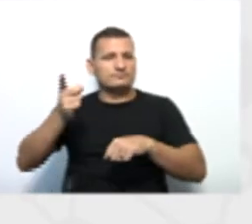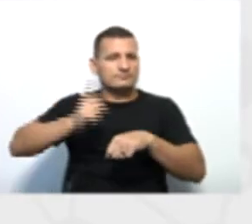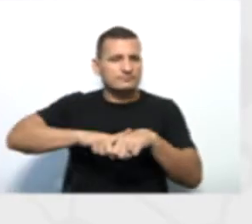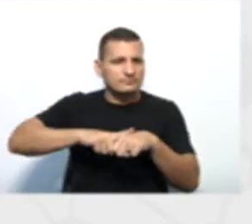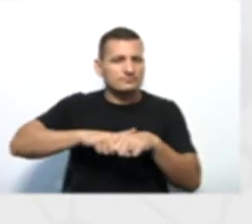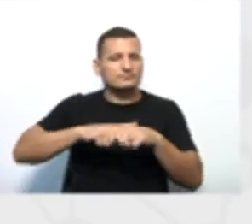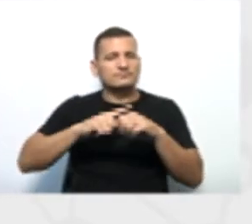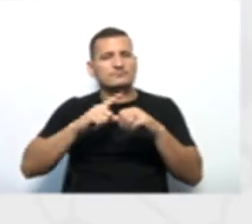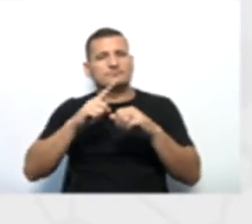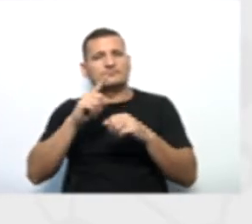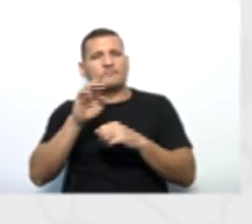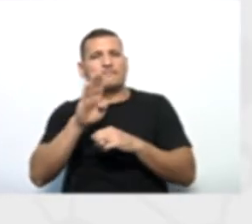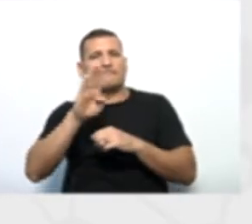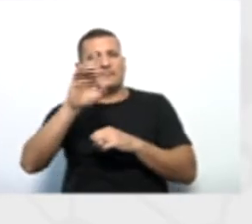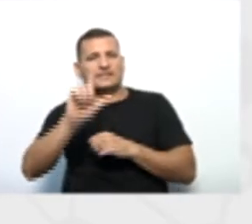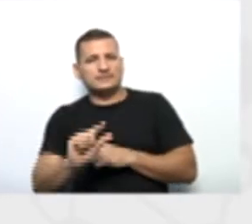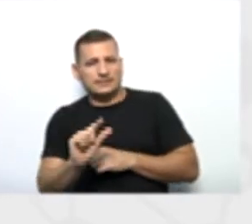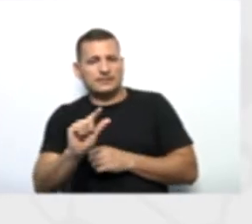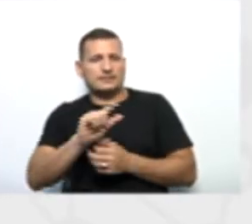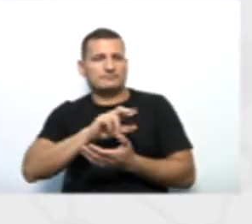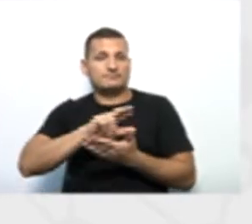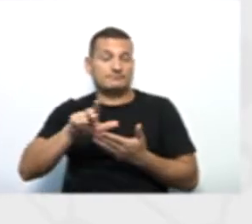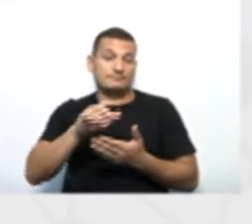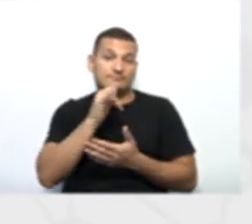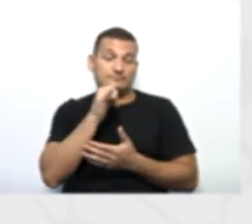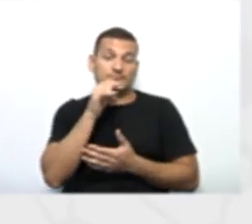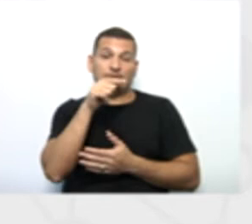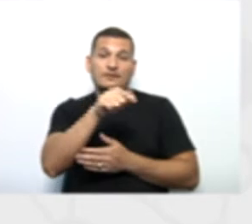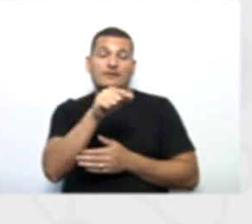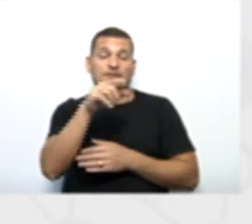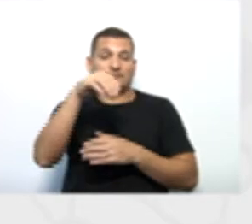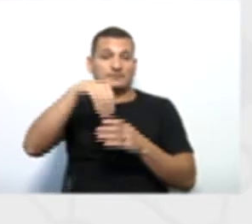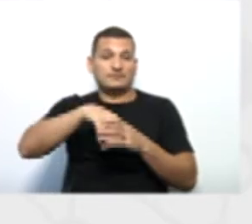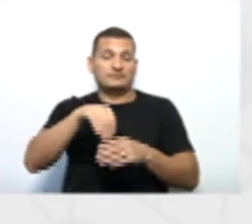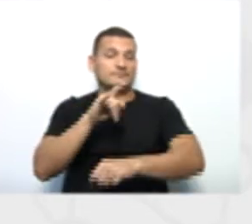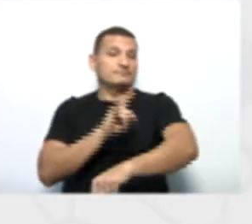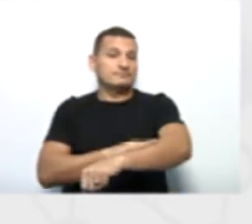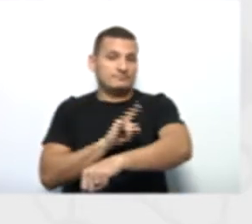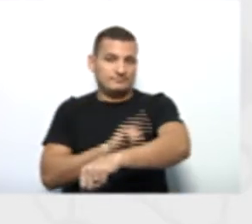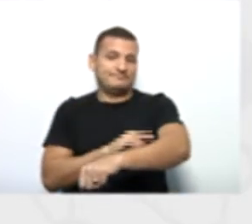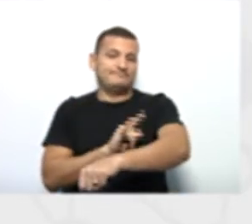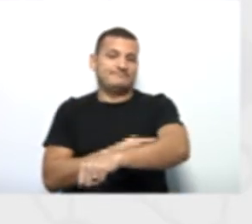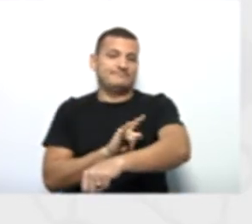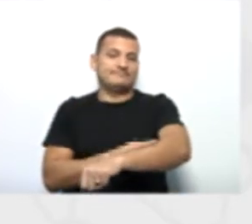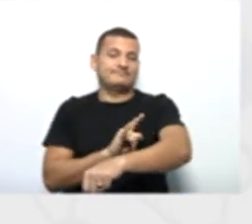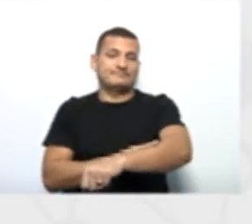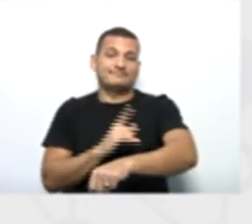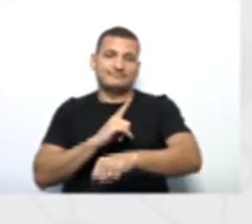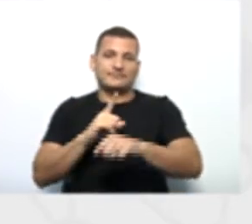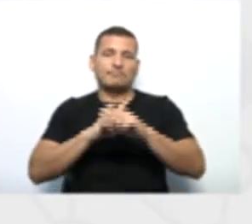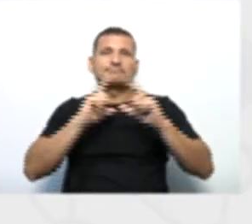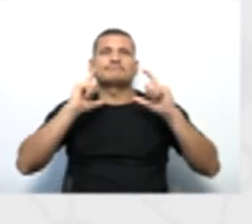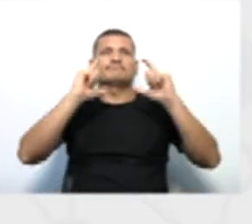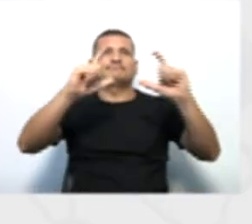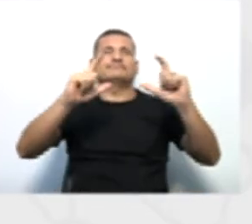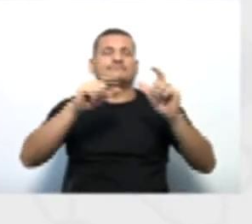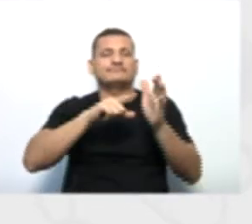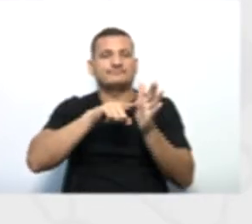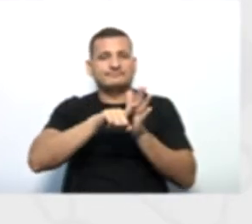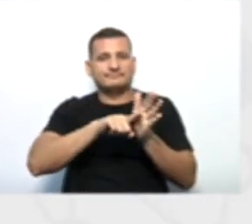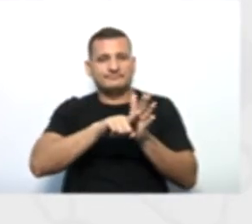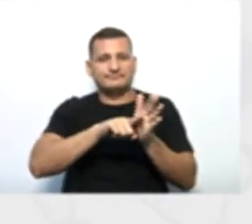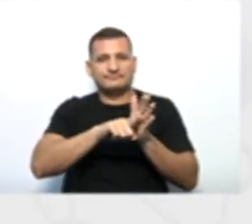parasitas, bacilos, que inclusive, olha a dica, tem lá no banheiro, já coloca aí no banheiro uma bolinha, né, com esses riscos biológicos